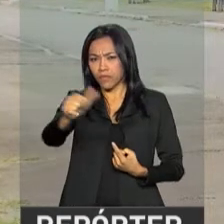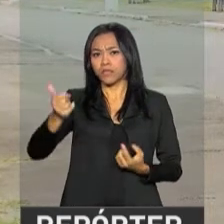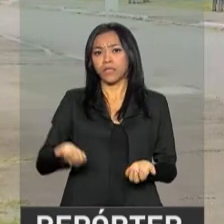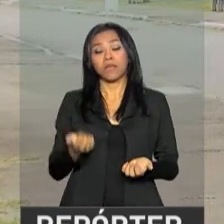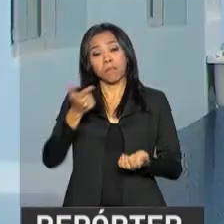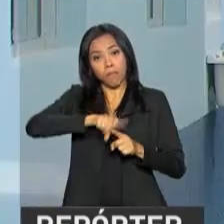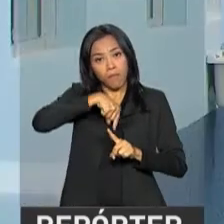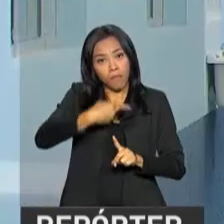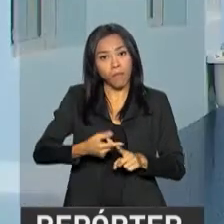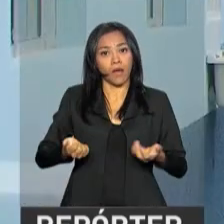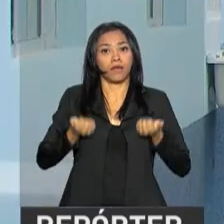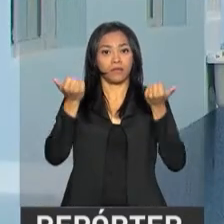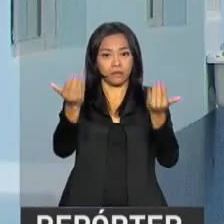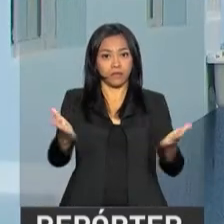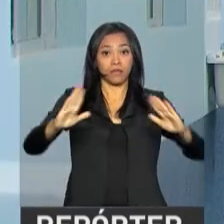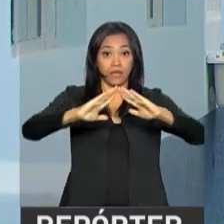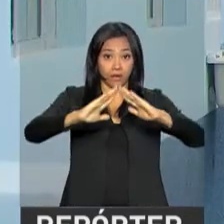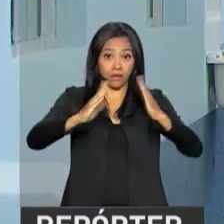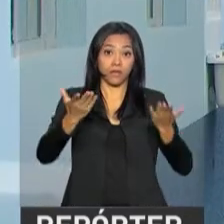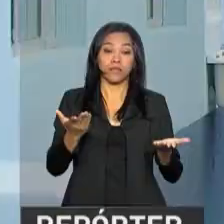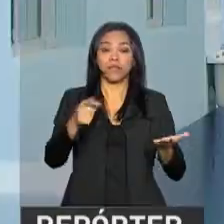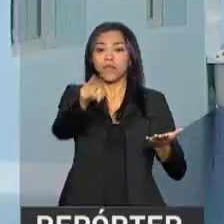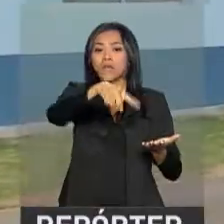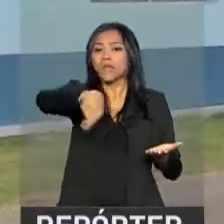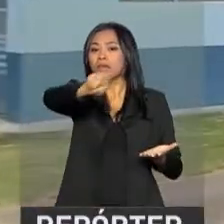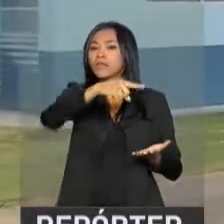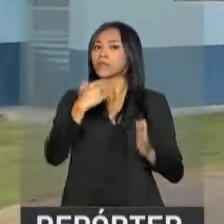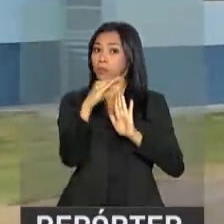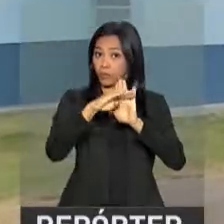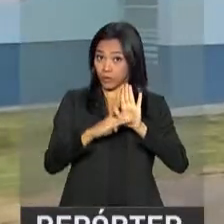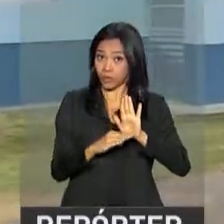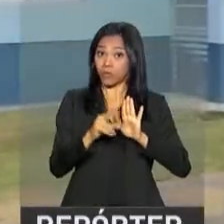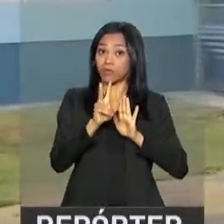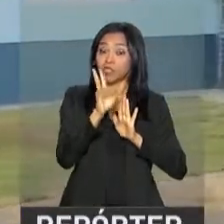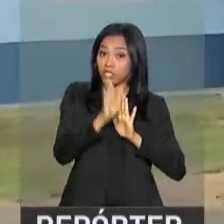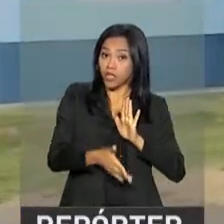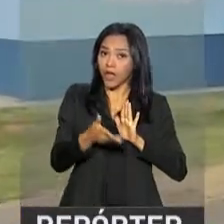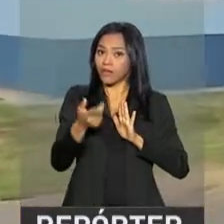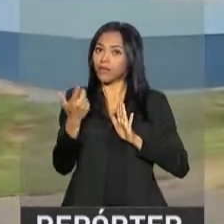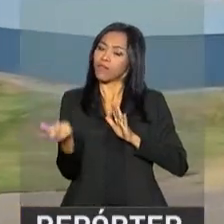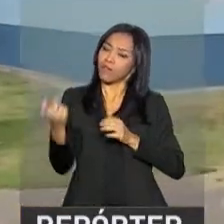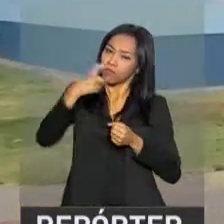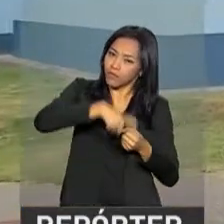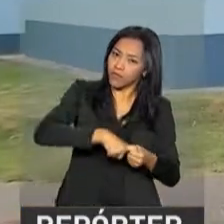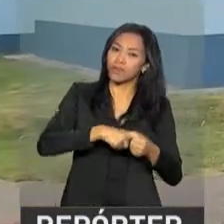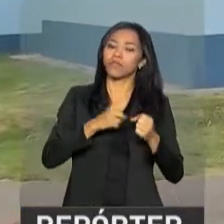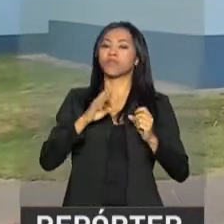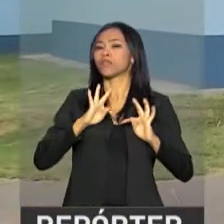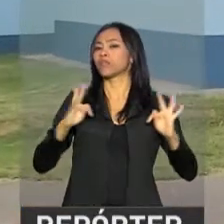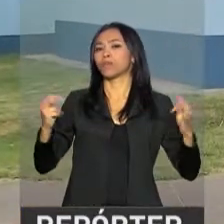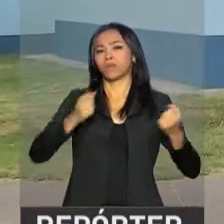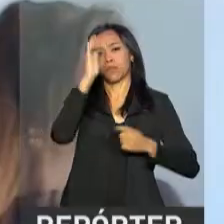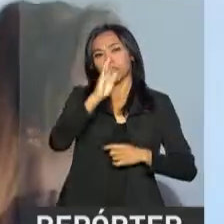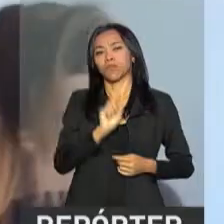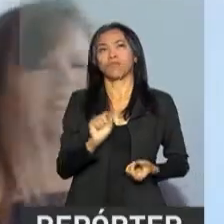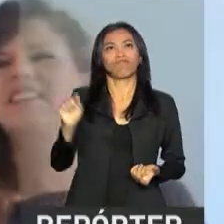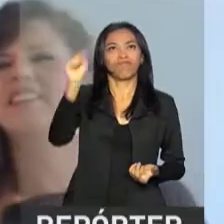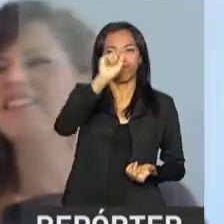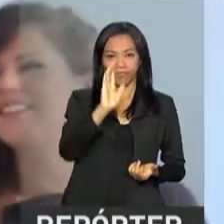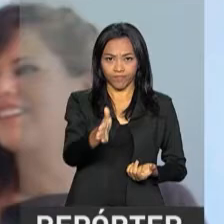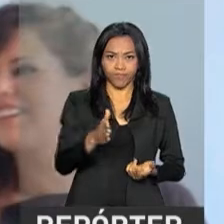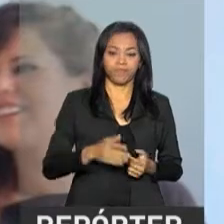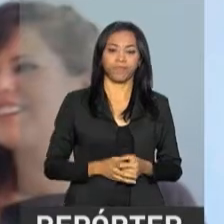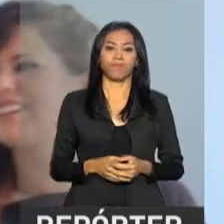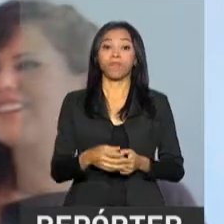entregues na região as obras do minha casa minha vida também estão sendo retomadas em todo o país são